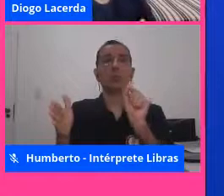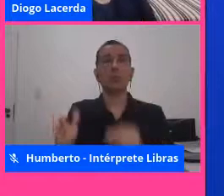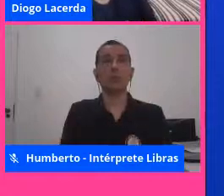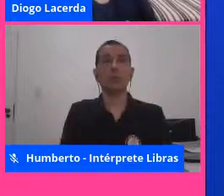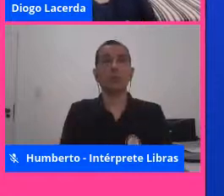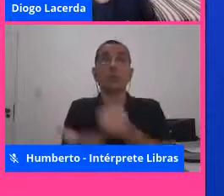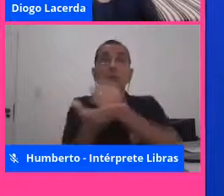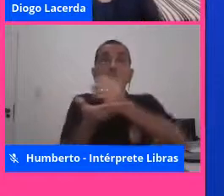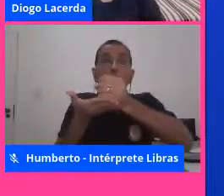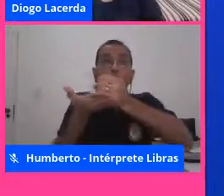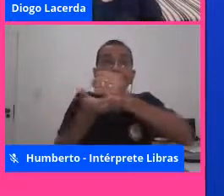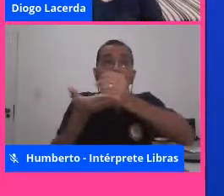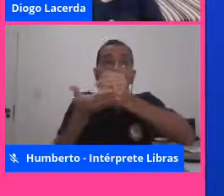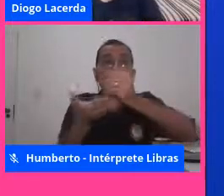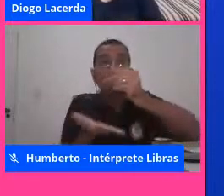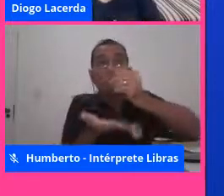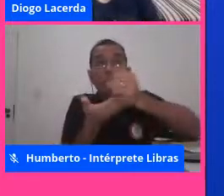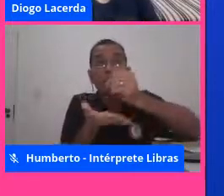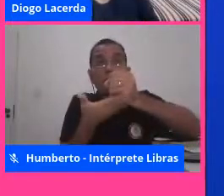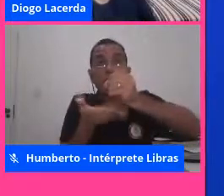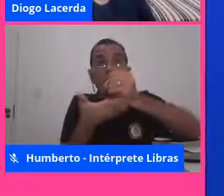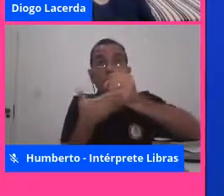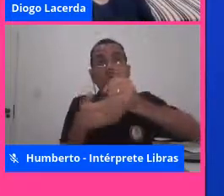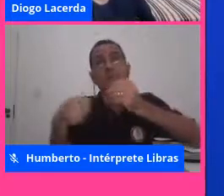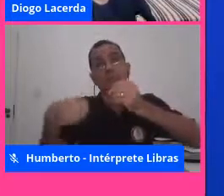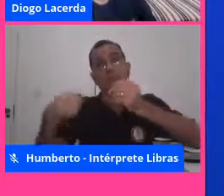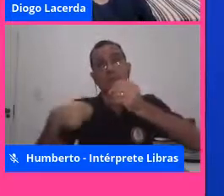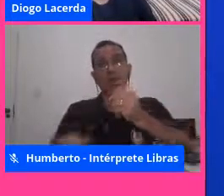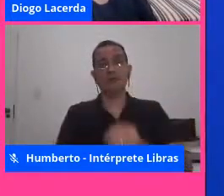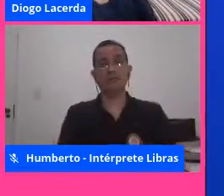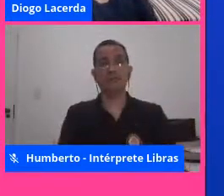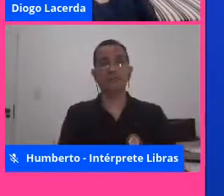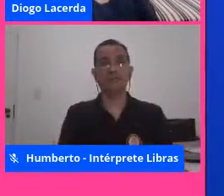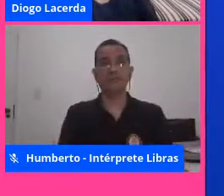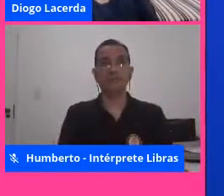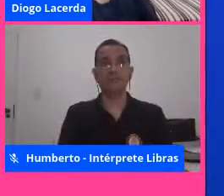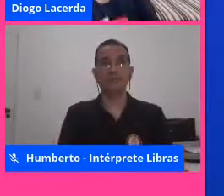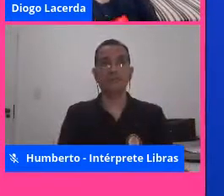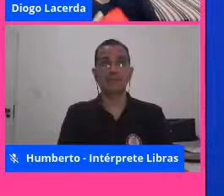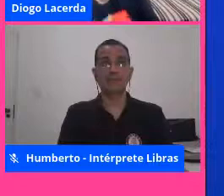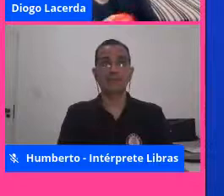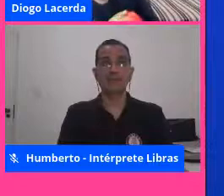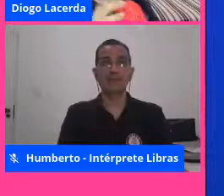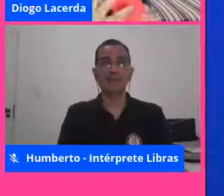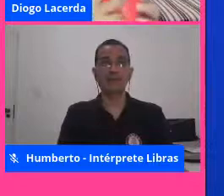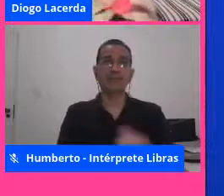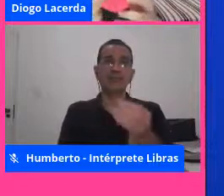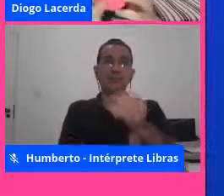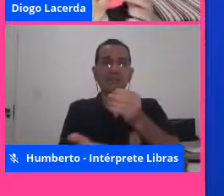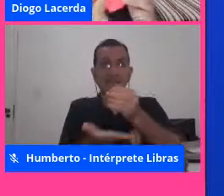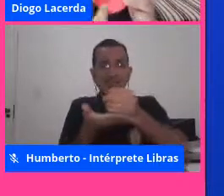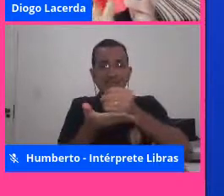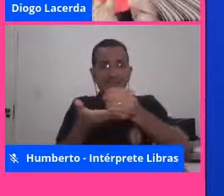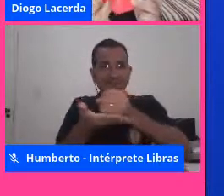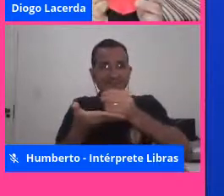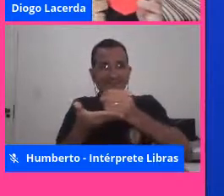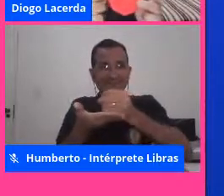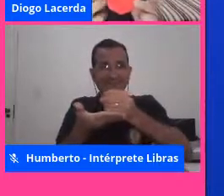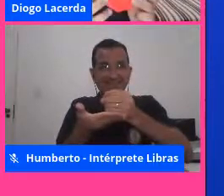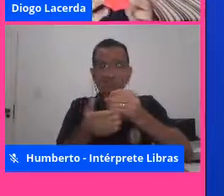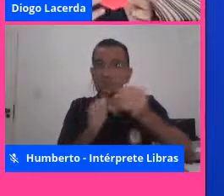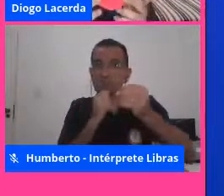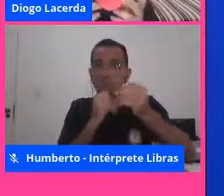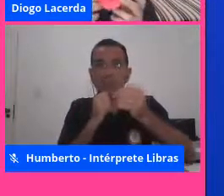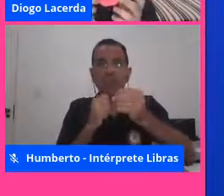do copo. Por quê? Porque se você não fizer um fundo para o copo vai ficar frágil. Você pode ver que esse copo não está